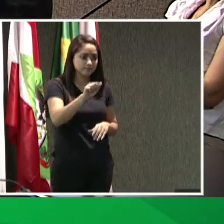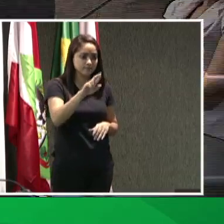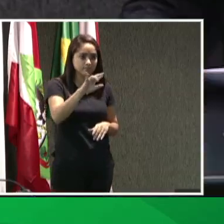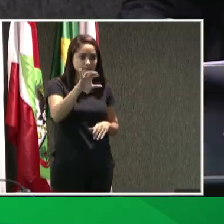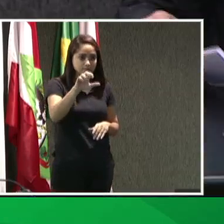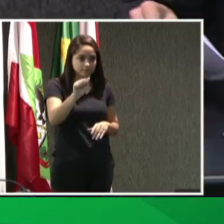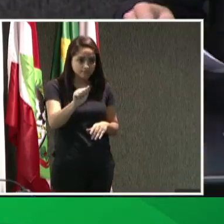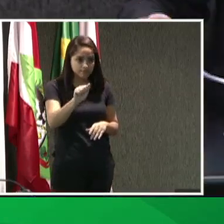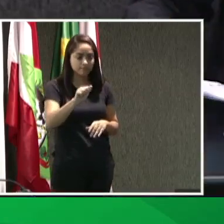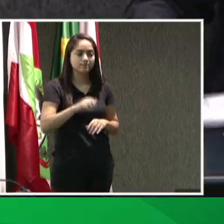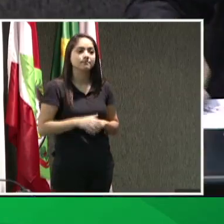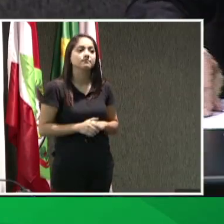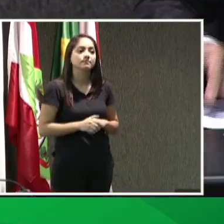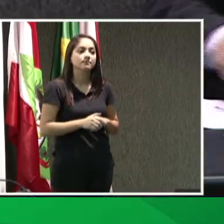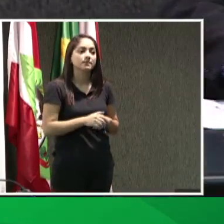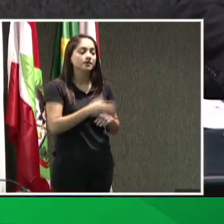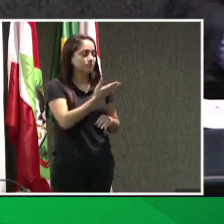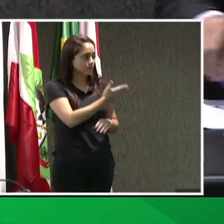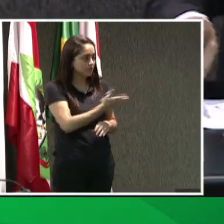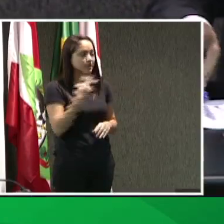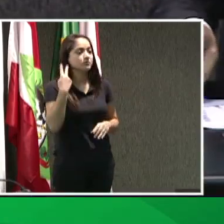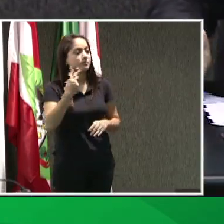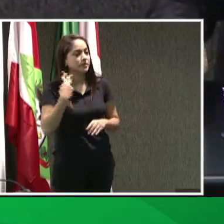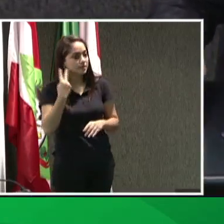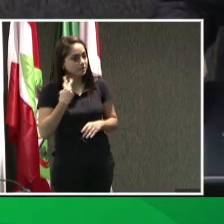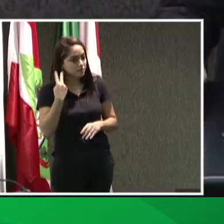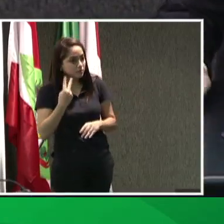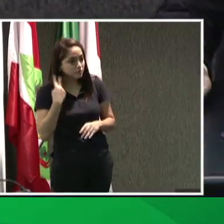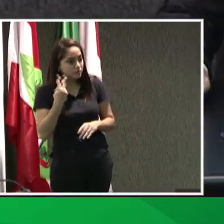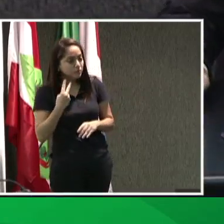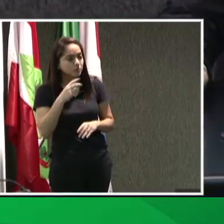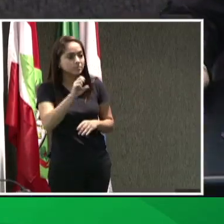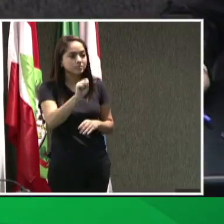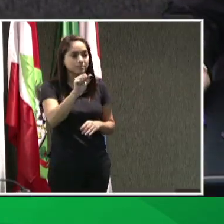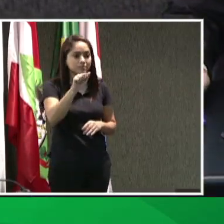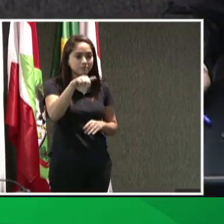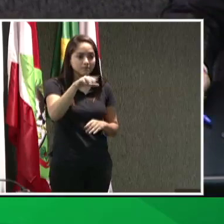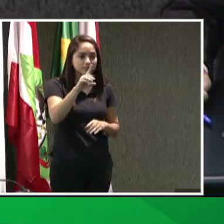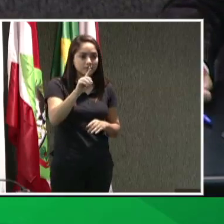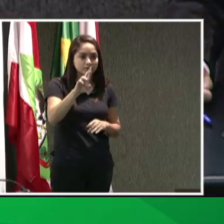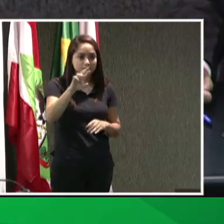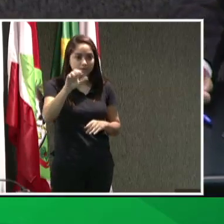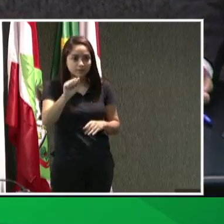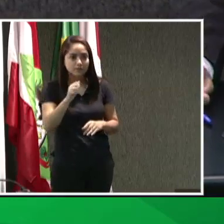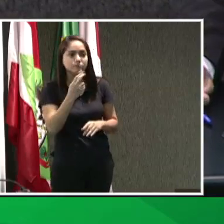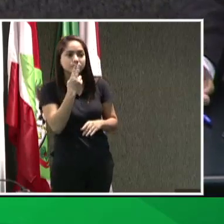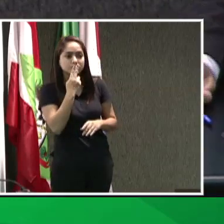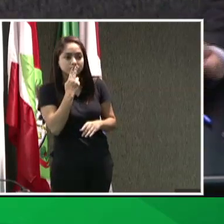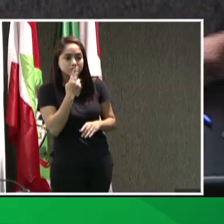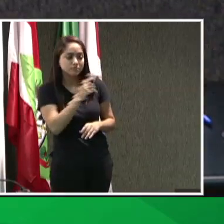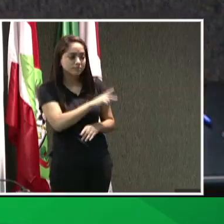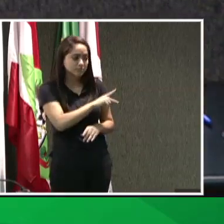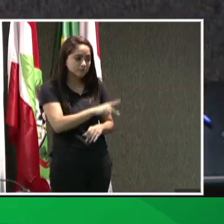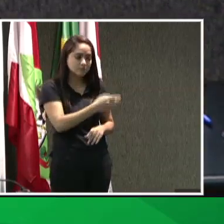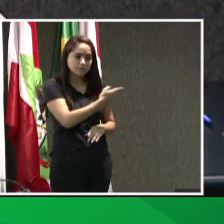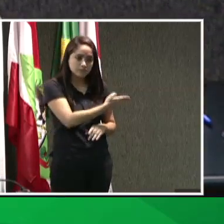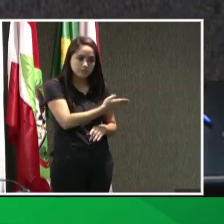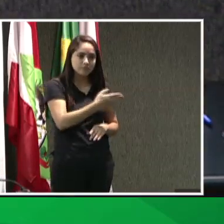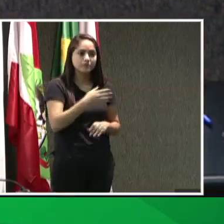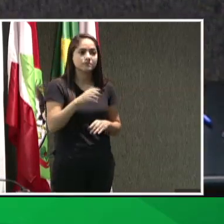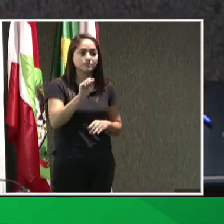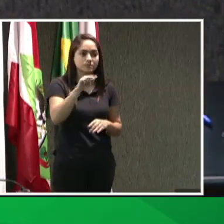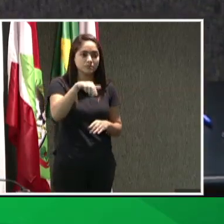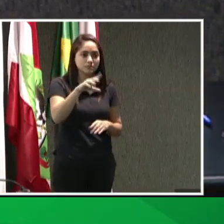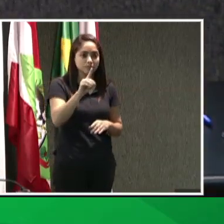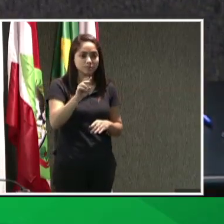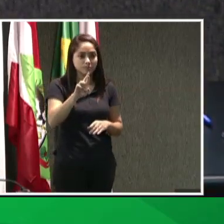Jesus, do Vanderlei, vereador, da Sandra, do professor André e da professora que